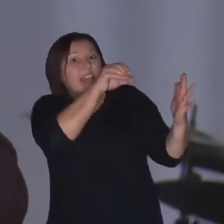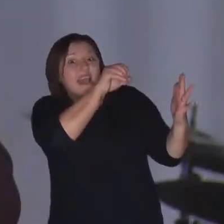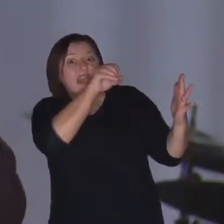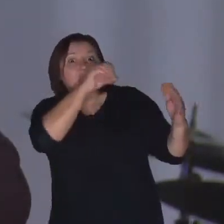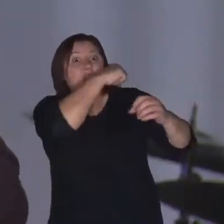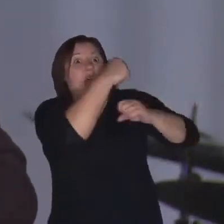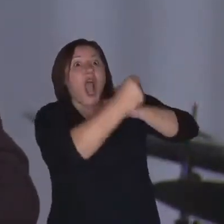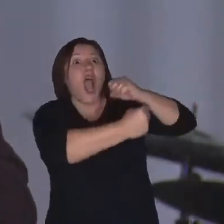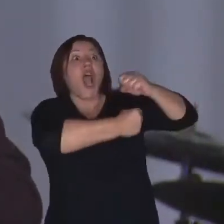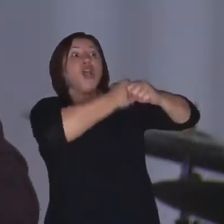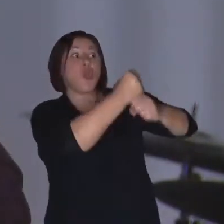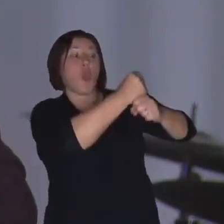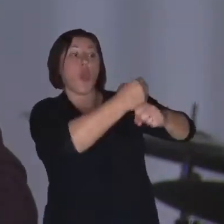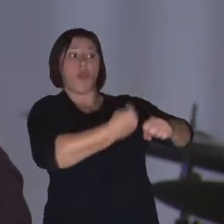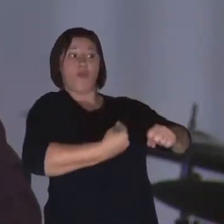Está reclamando de quarentena?